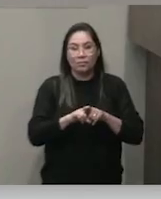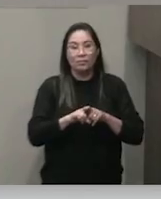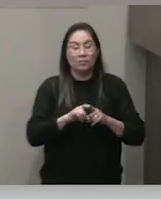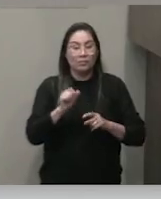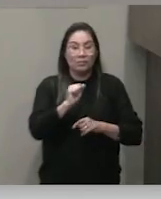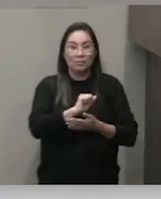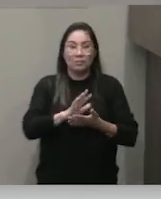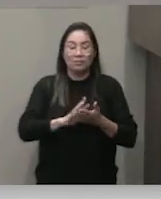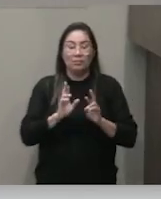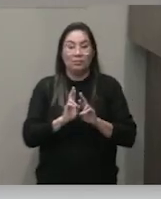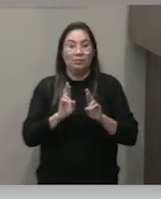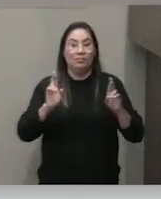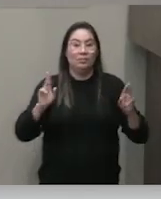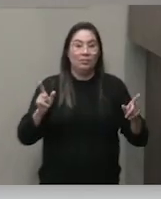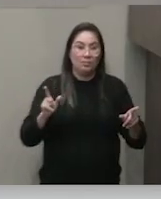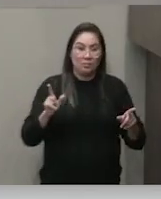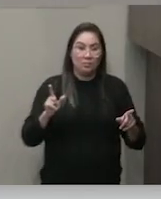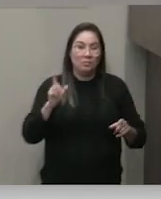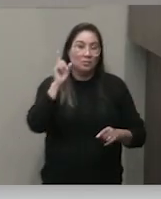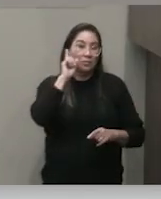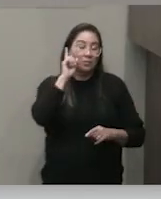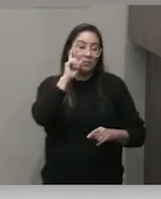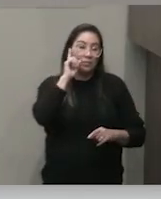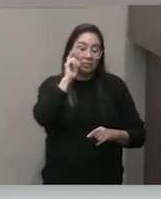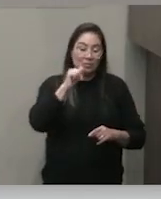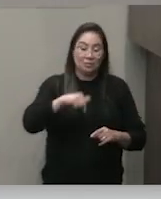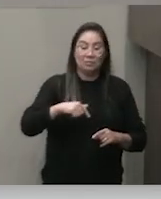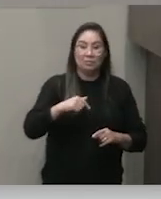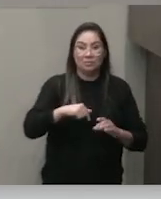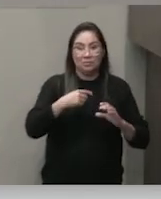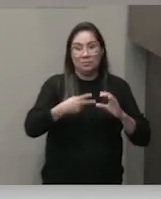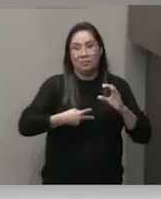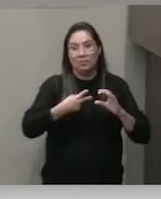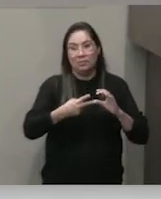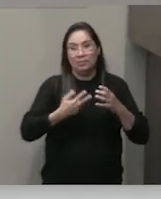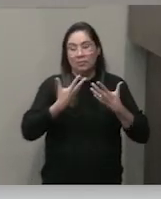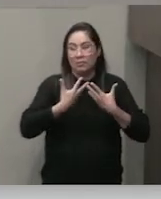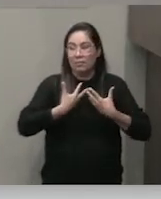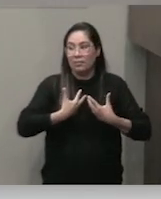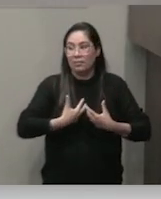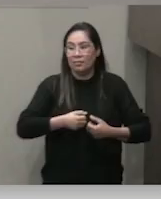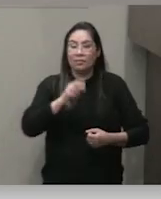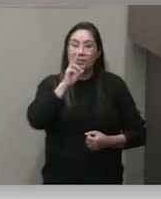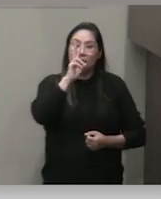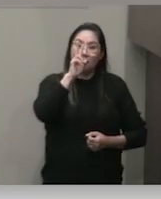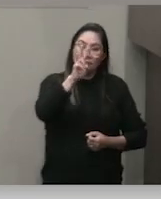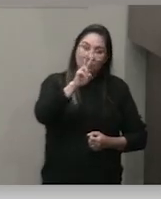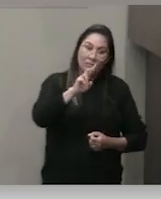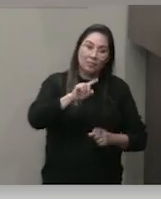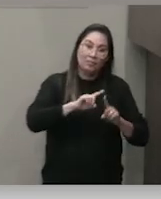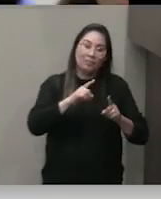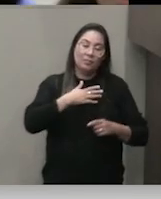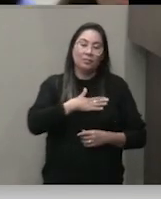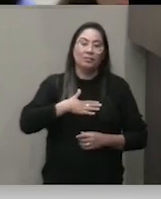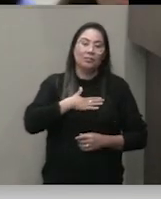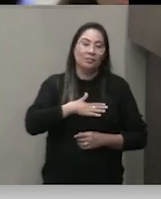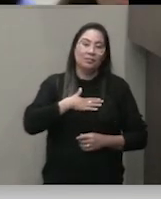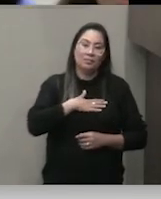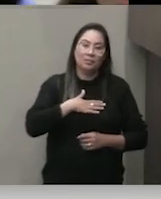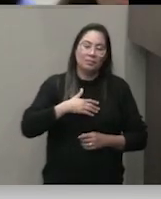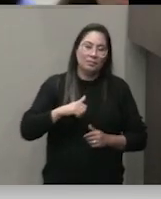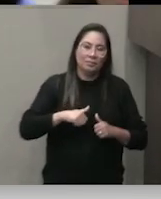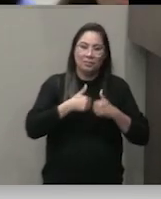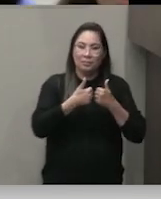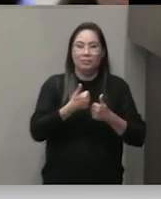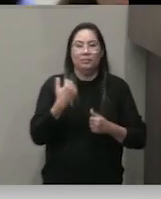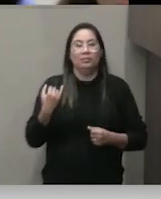das funções rotineiras da casa, né, Miqueias? E o cansaço foi grande, mas a gratificação melhor ainda, né? Isso é muito importante. Então fica